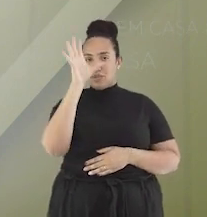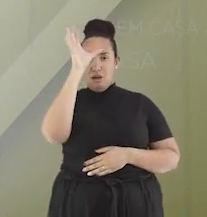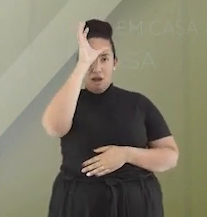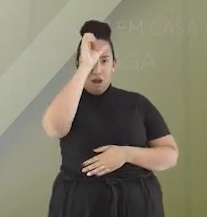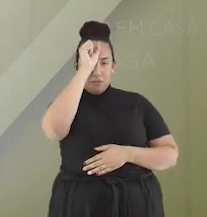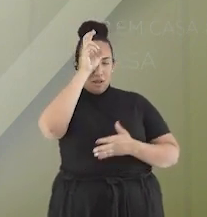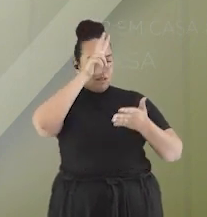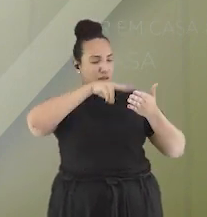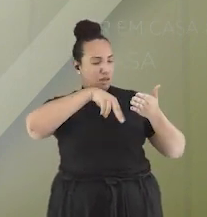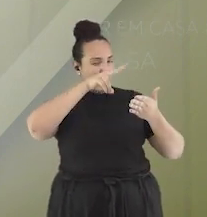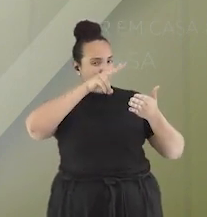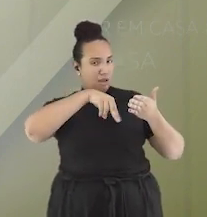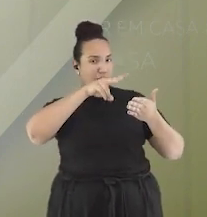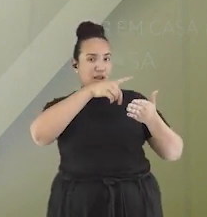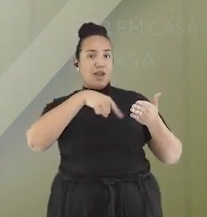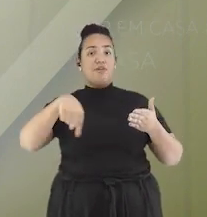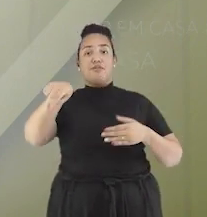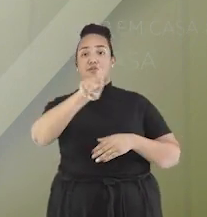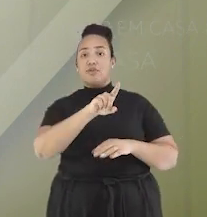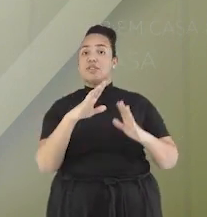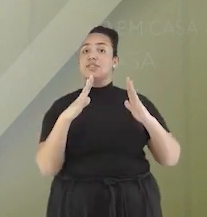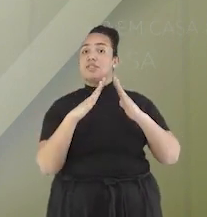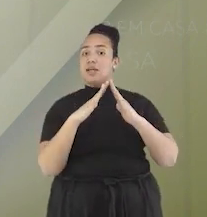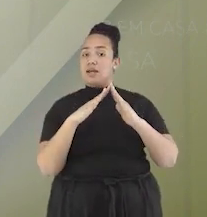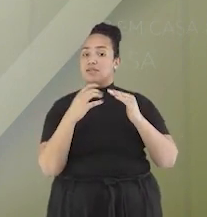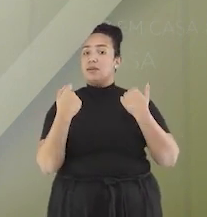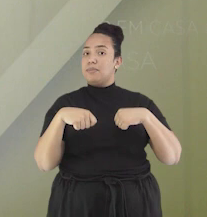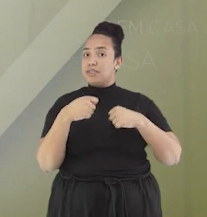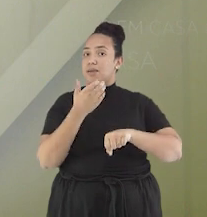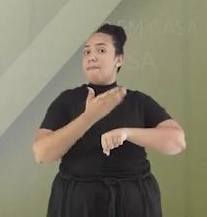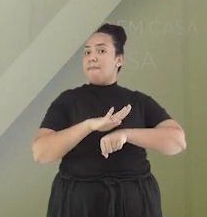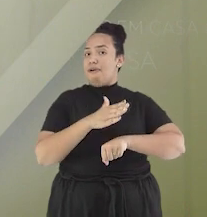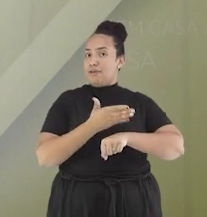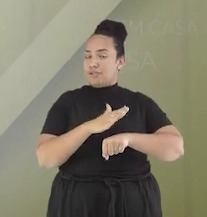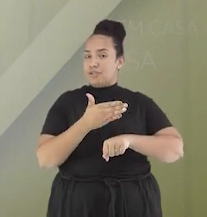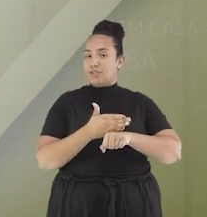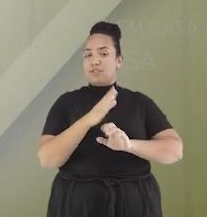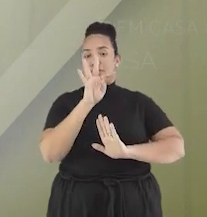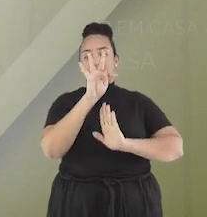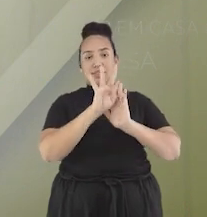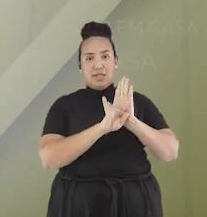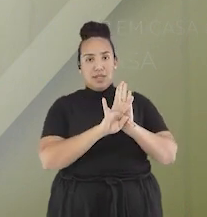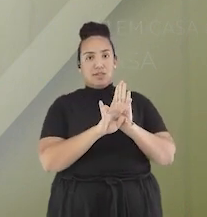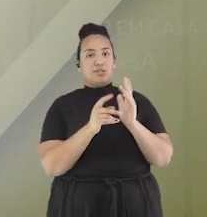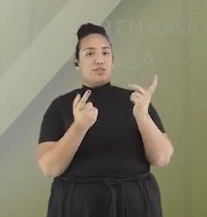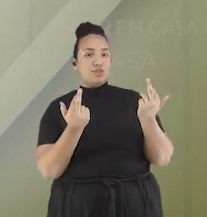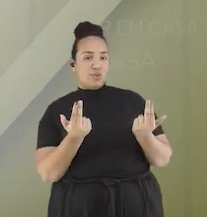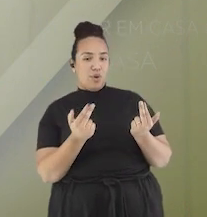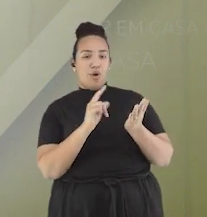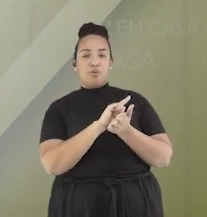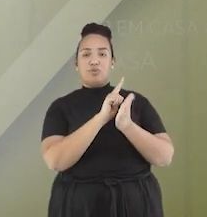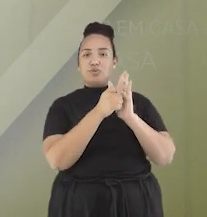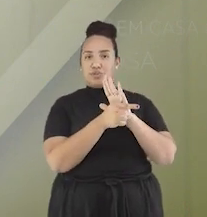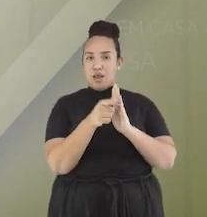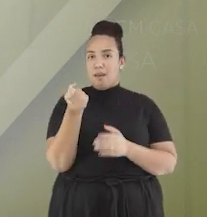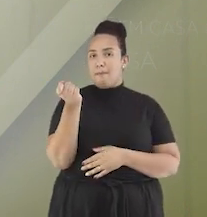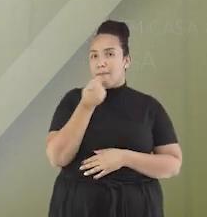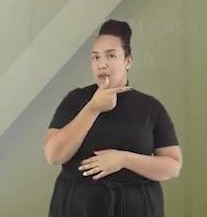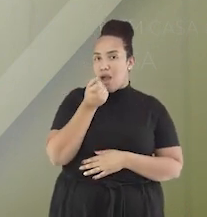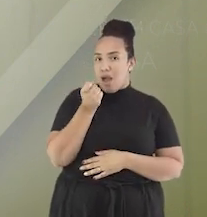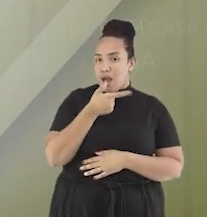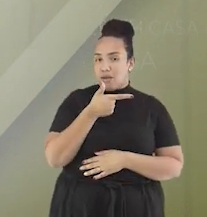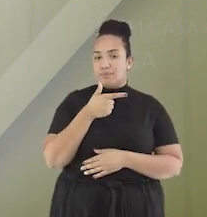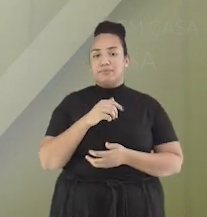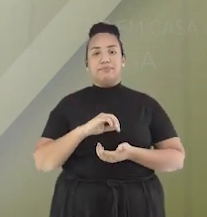leitura de textos em voz alta, eu quero que você em casa passe a ler textos desse tipo, piada, que são